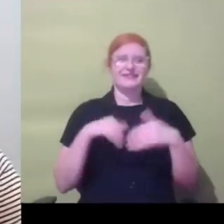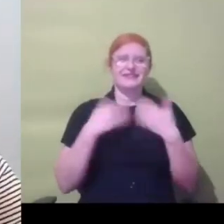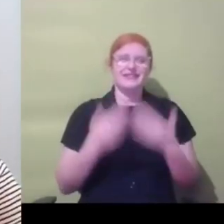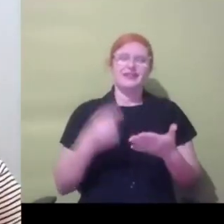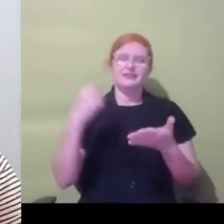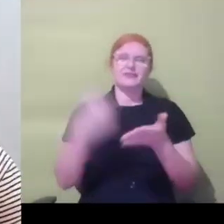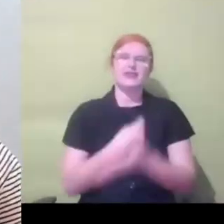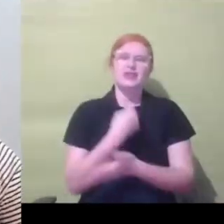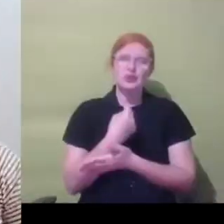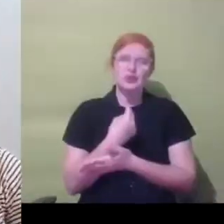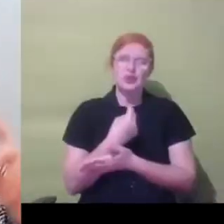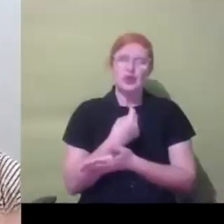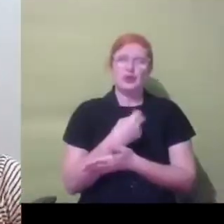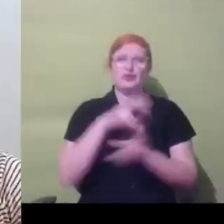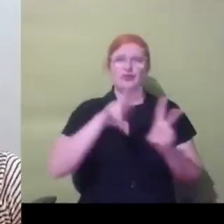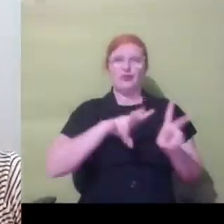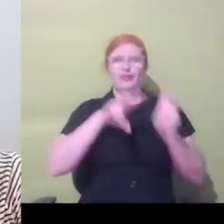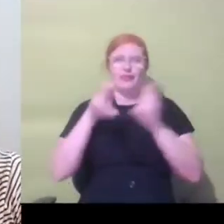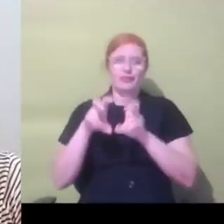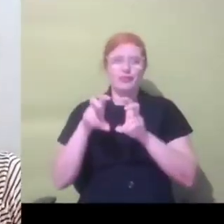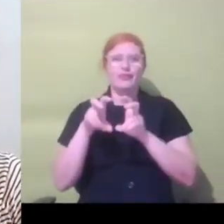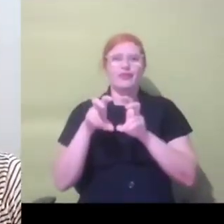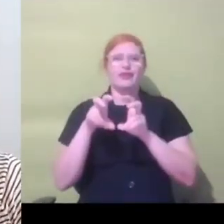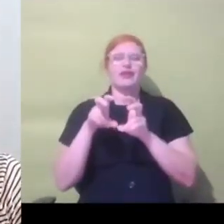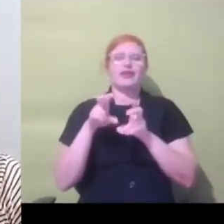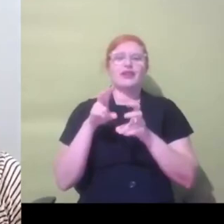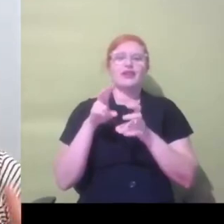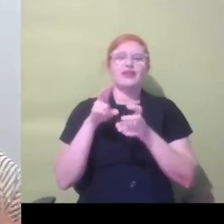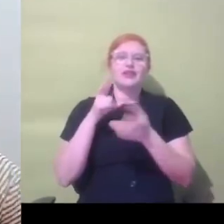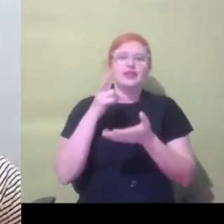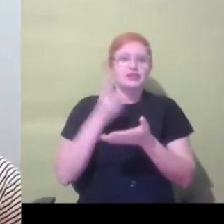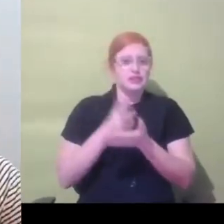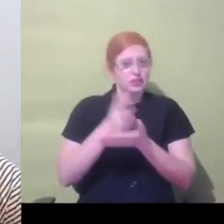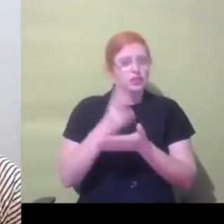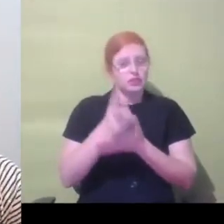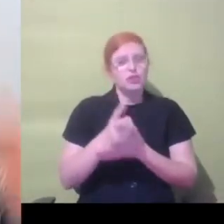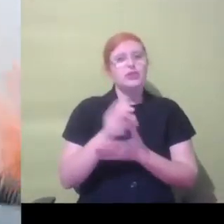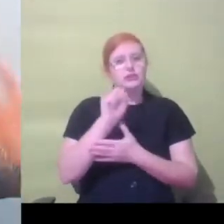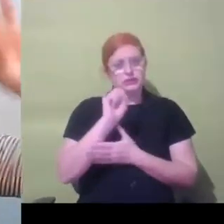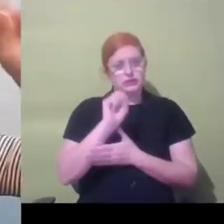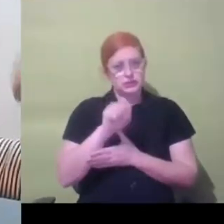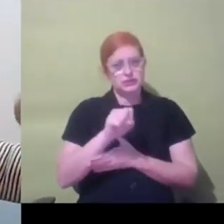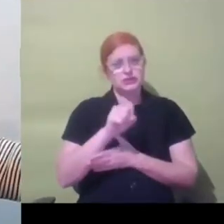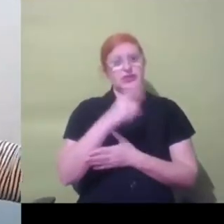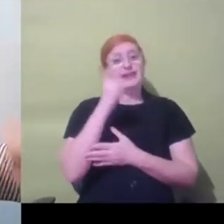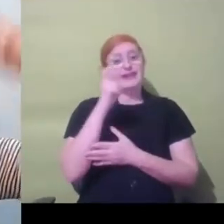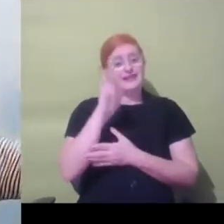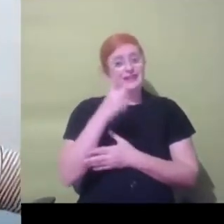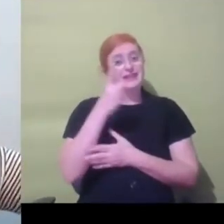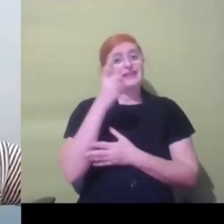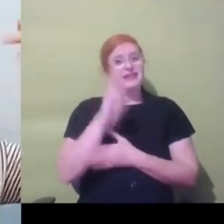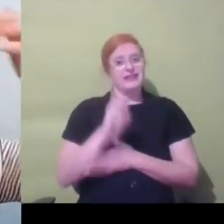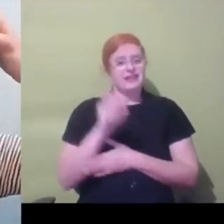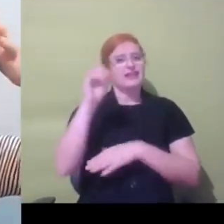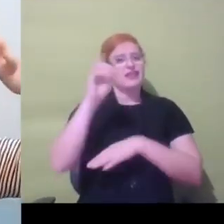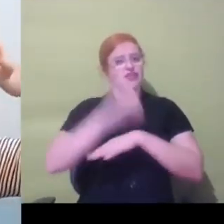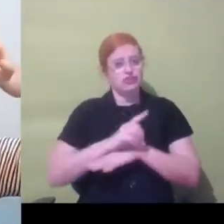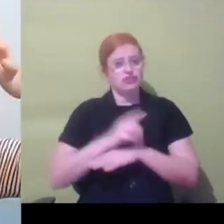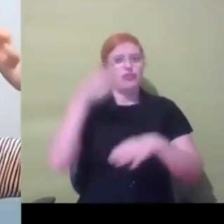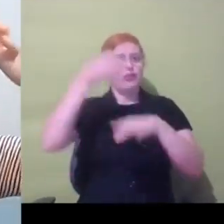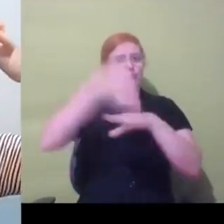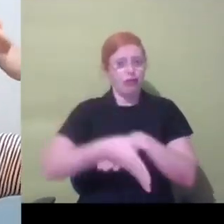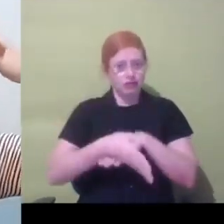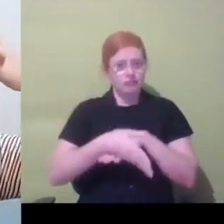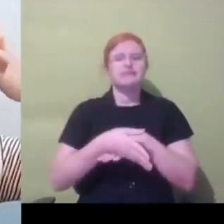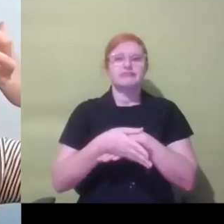Gente, alguém perguntou se as trilhas vão ser sequenciais ou simultâneas. Elas vão ser sequenciais. A cada 15 dias uma nova trilha